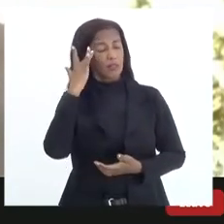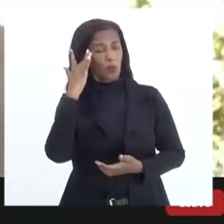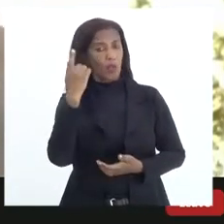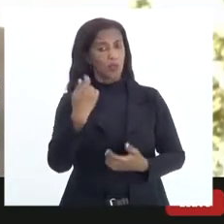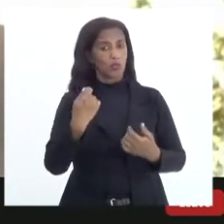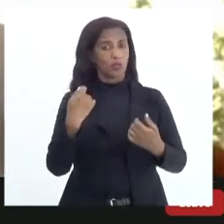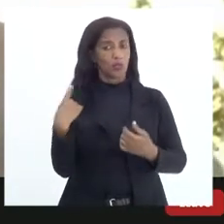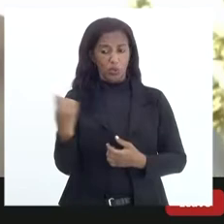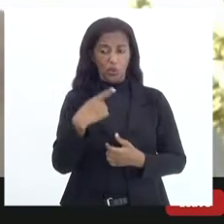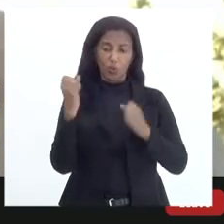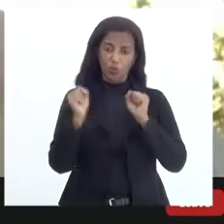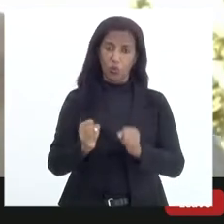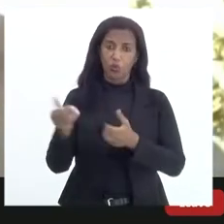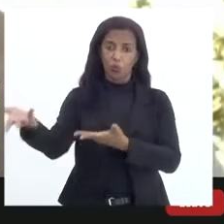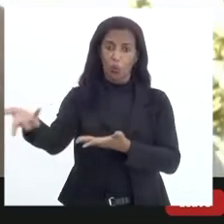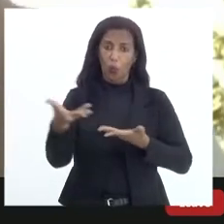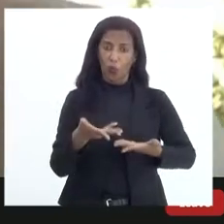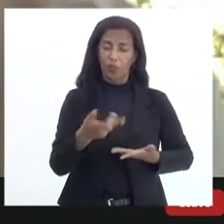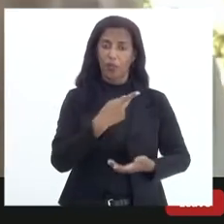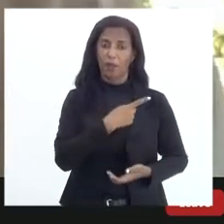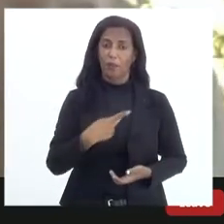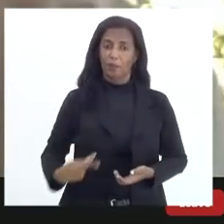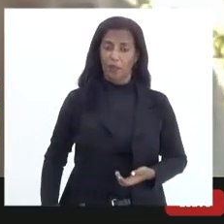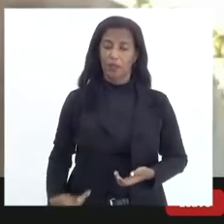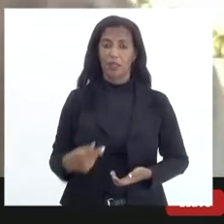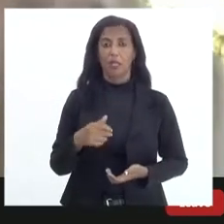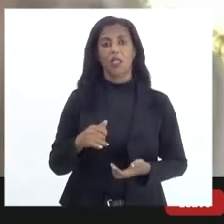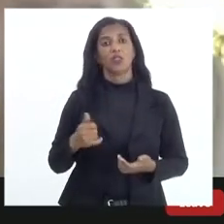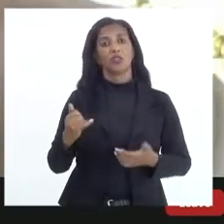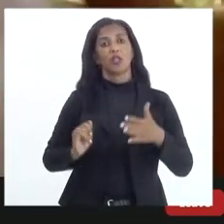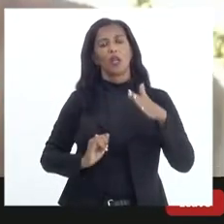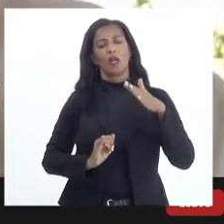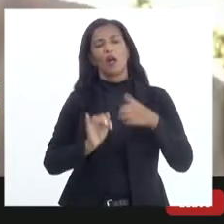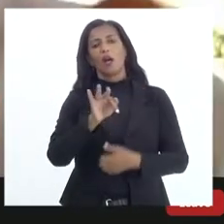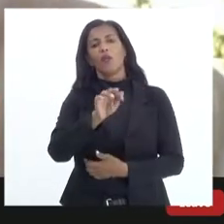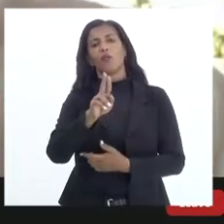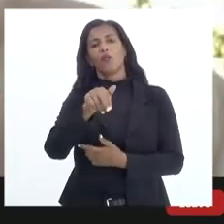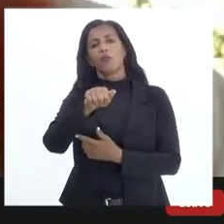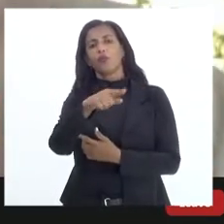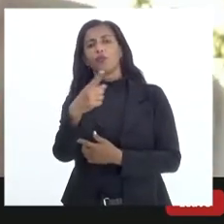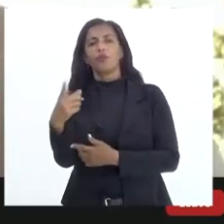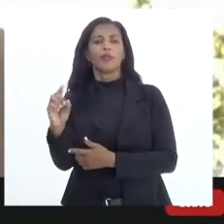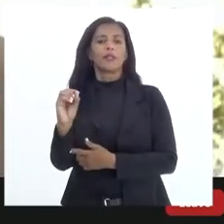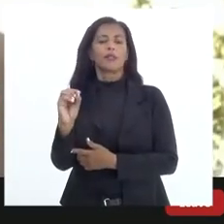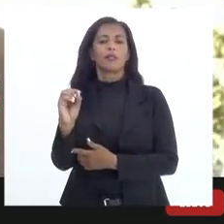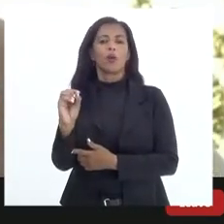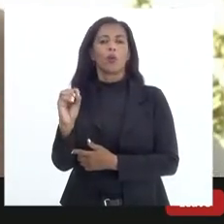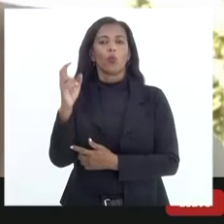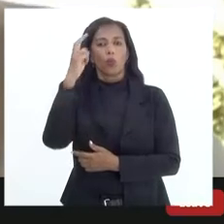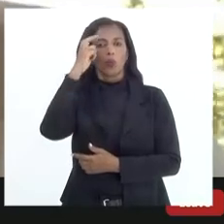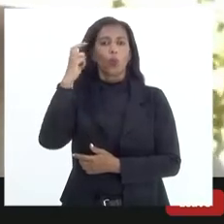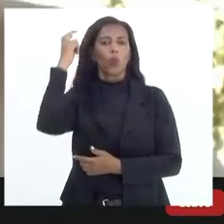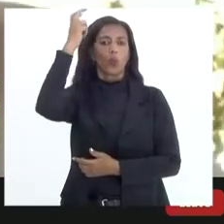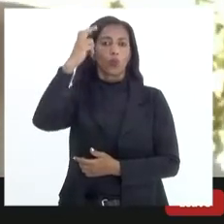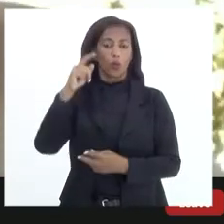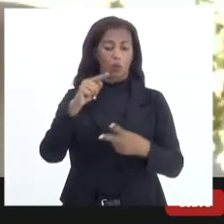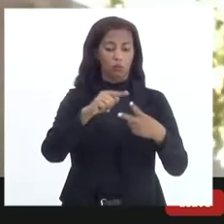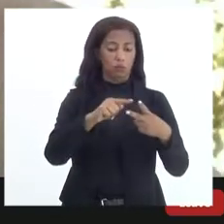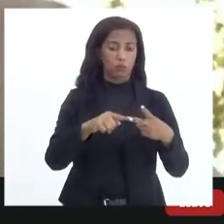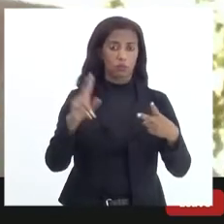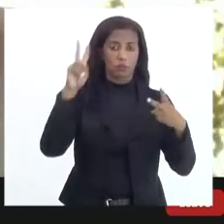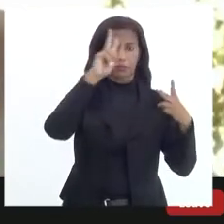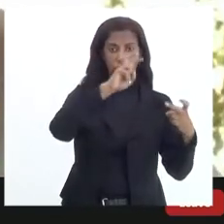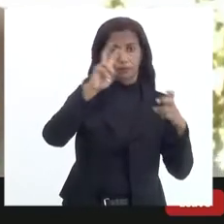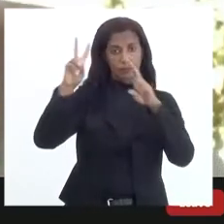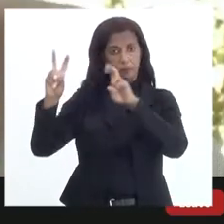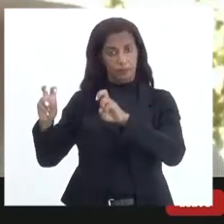convidar o Sérgio Camargo, que é presidente da Fundação Cultural, que aí a gente aborda dois assuntos. Né? Primeiro, né,